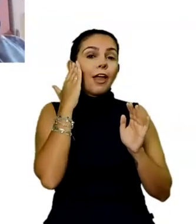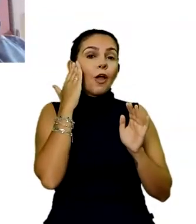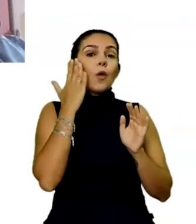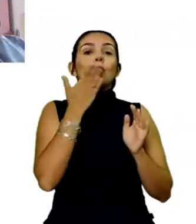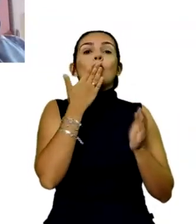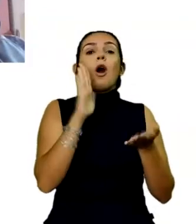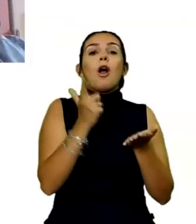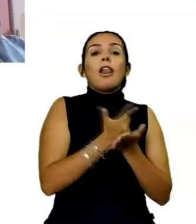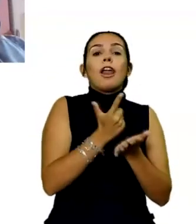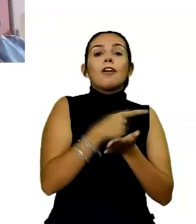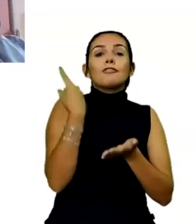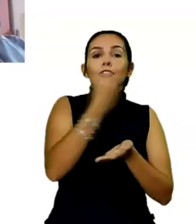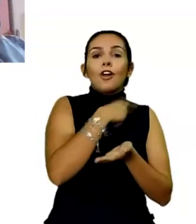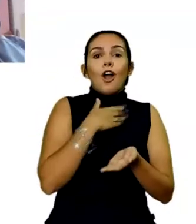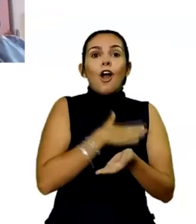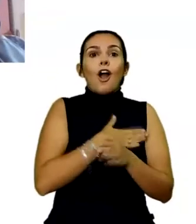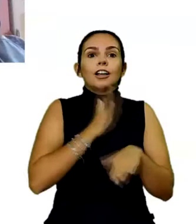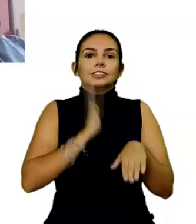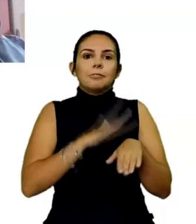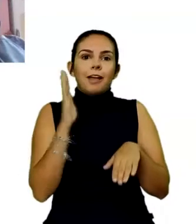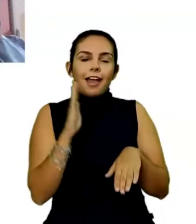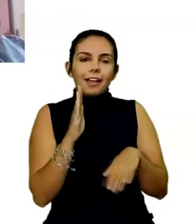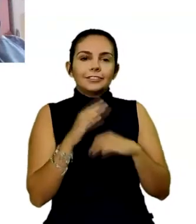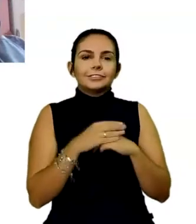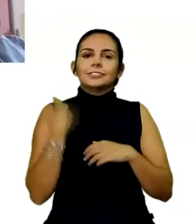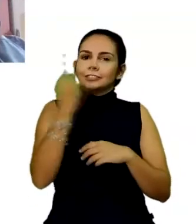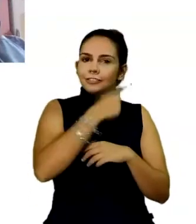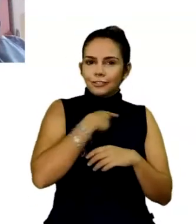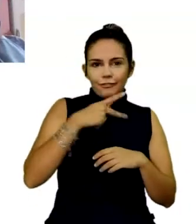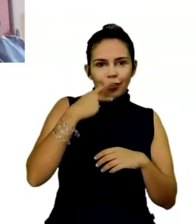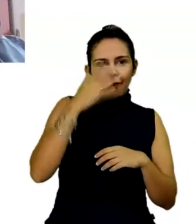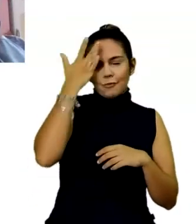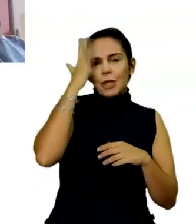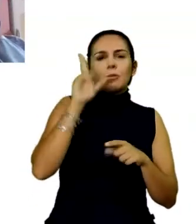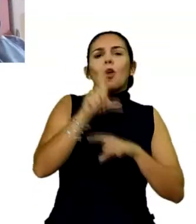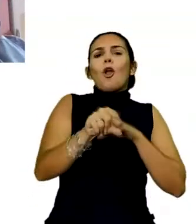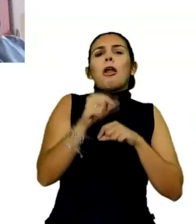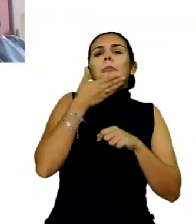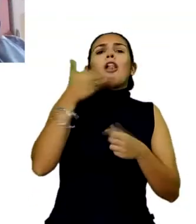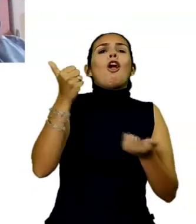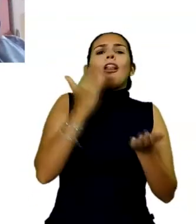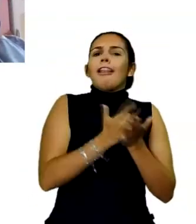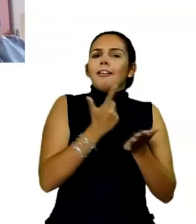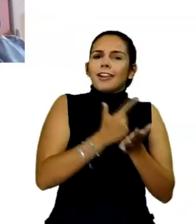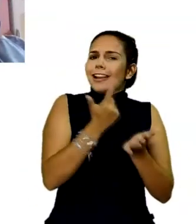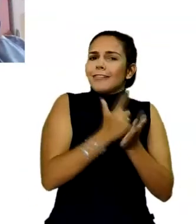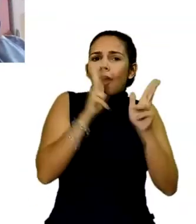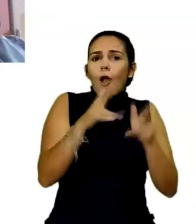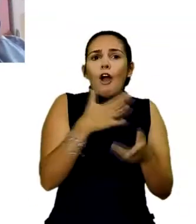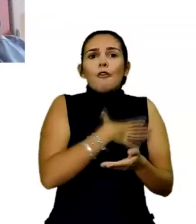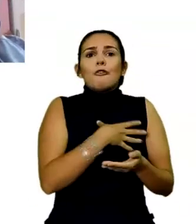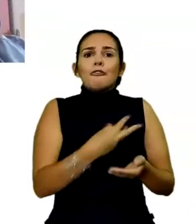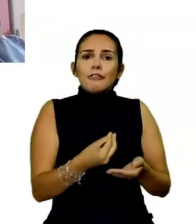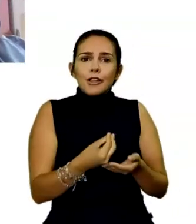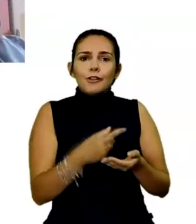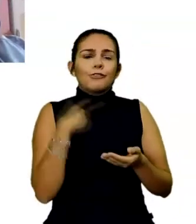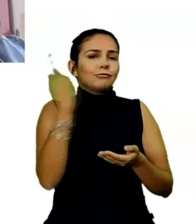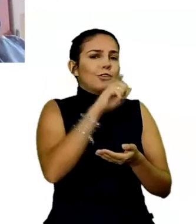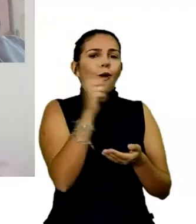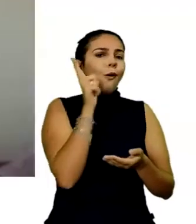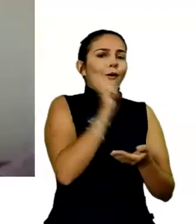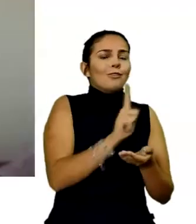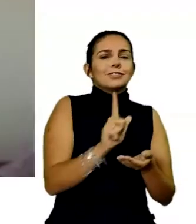qual livro que a gente gosta mais. E a gente fala que não sabe dizer, né? Porque livro é igual filho. A gente